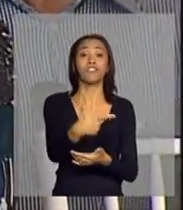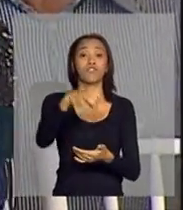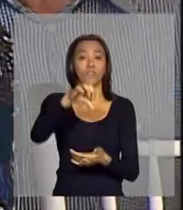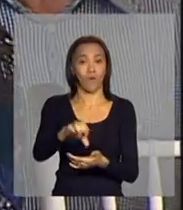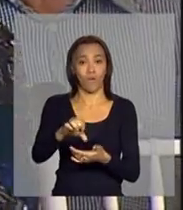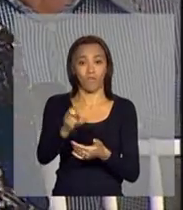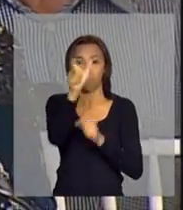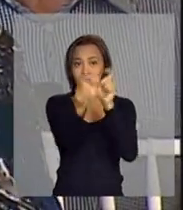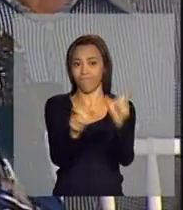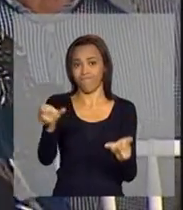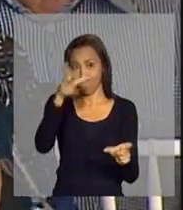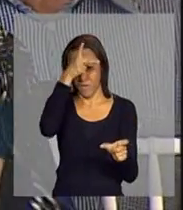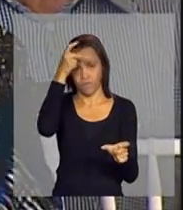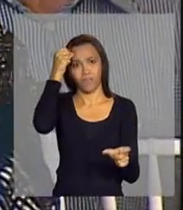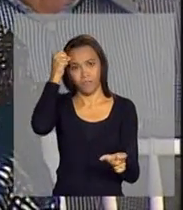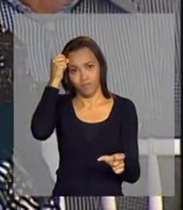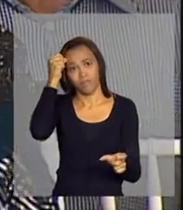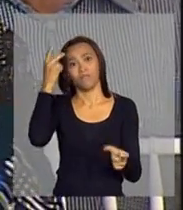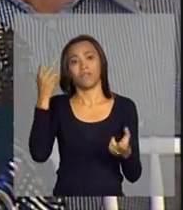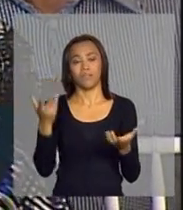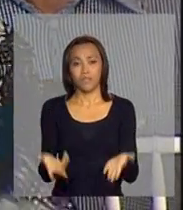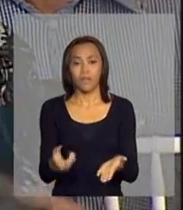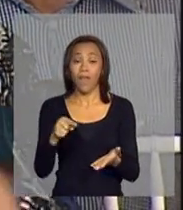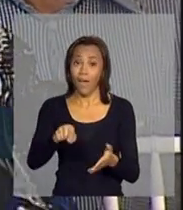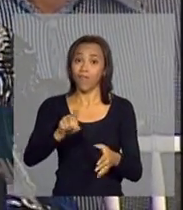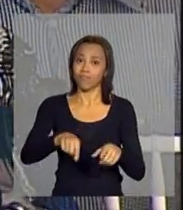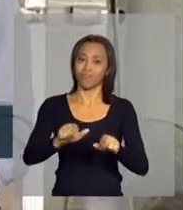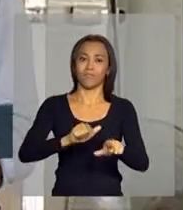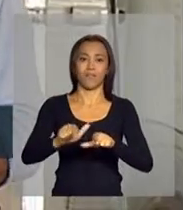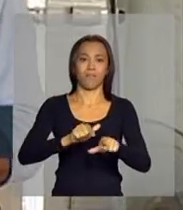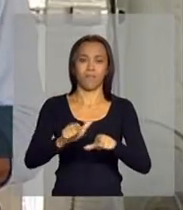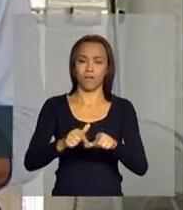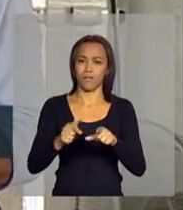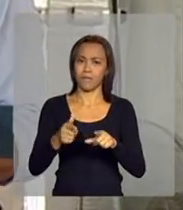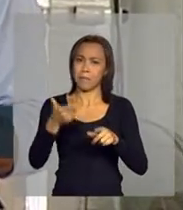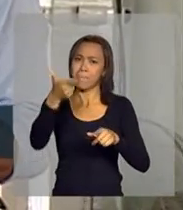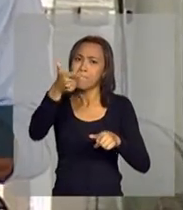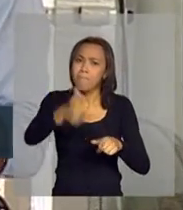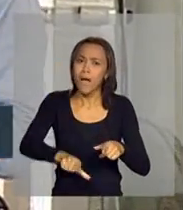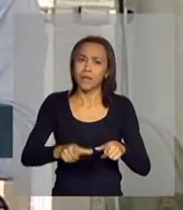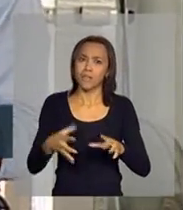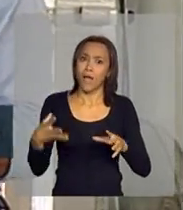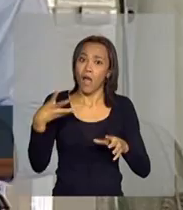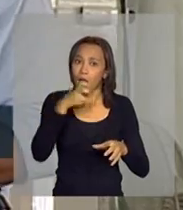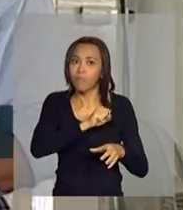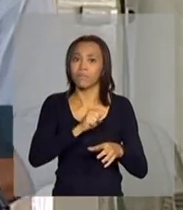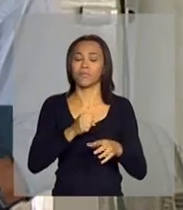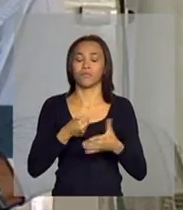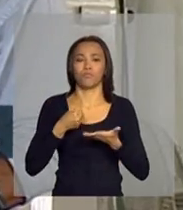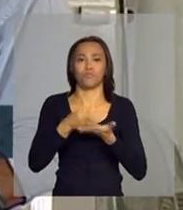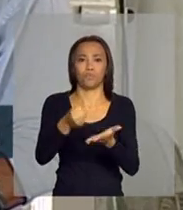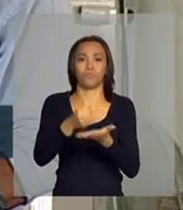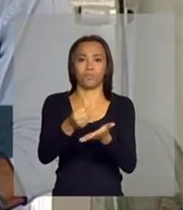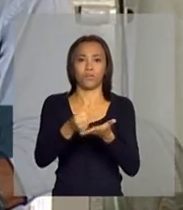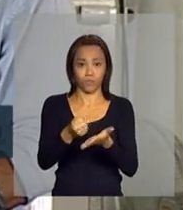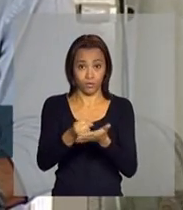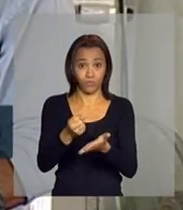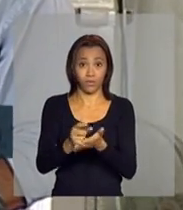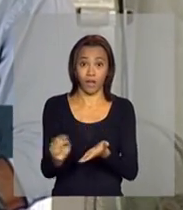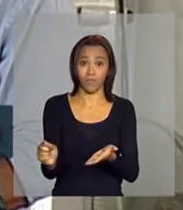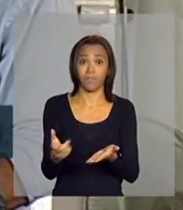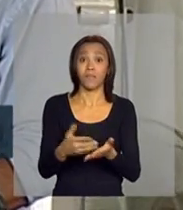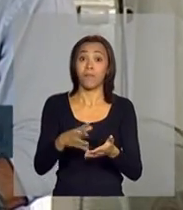da região, num trabalho certamente que será mais ágil e profícuo na readequação das